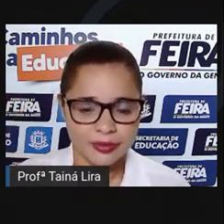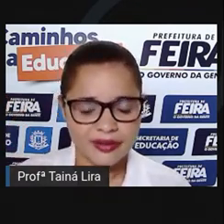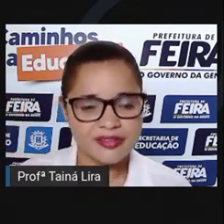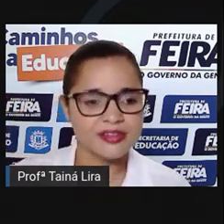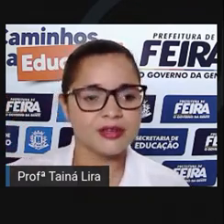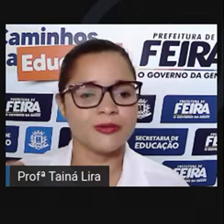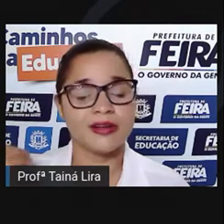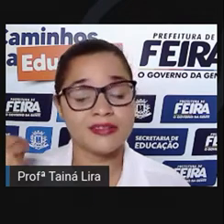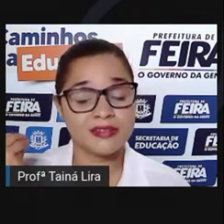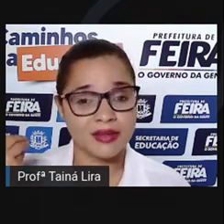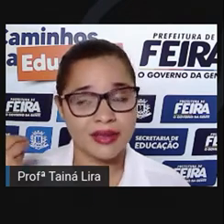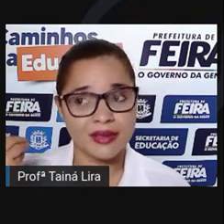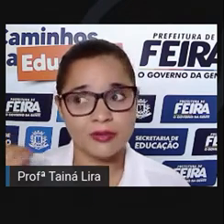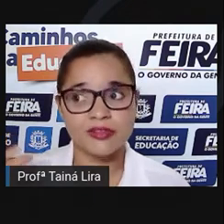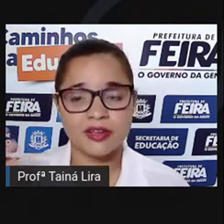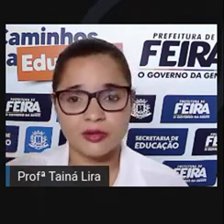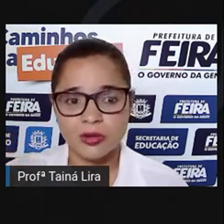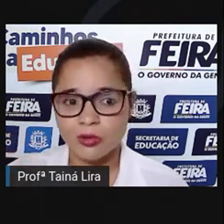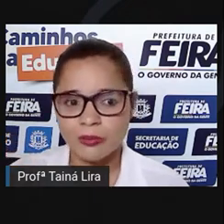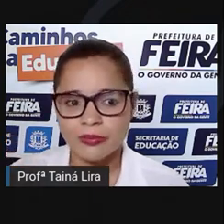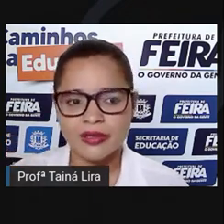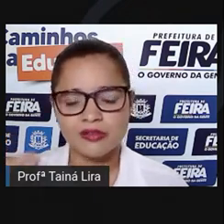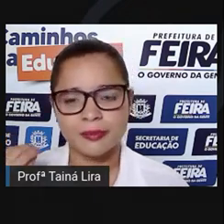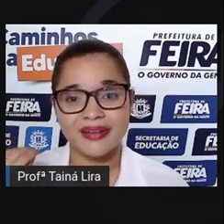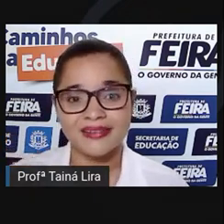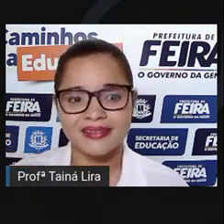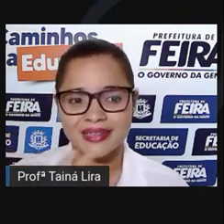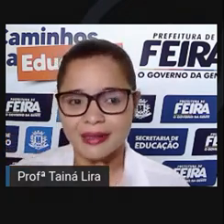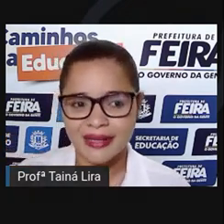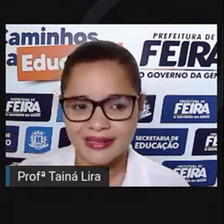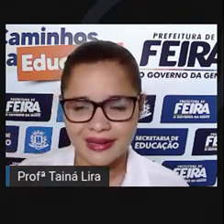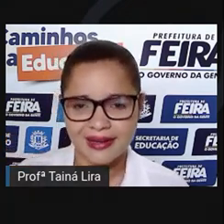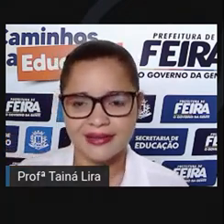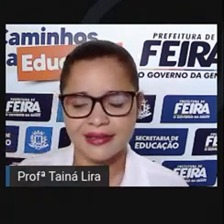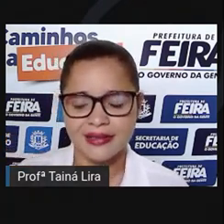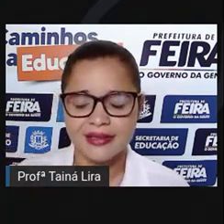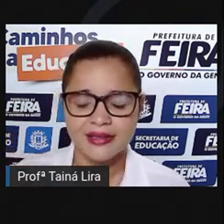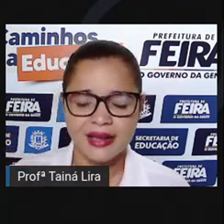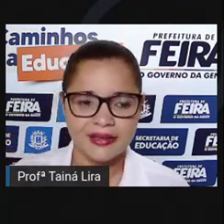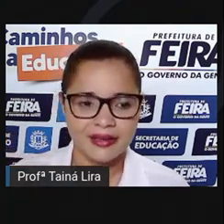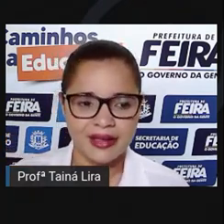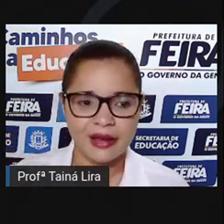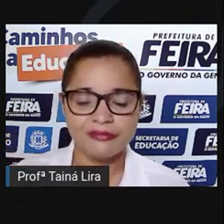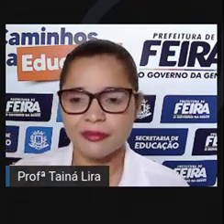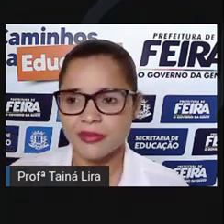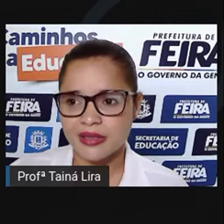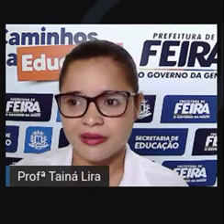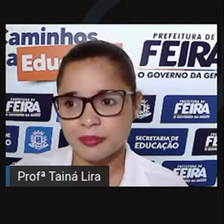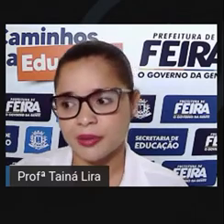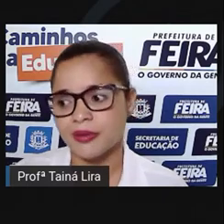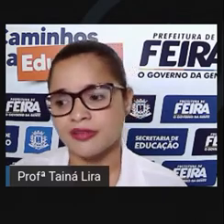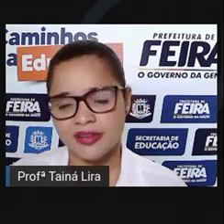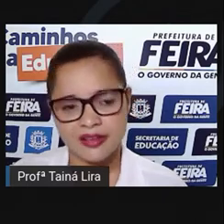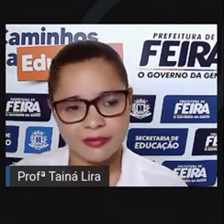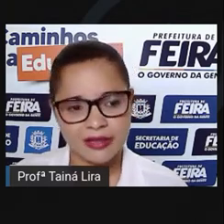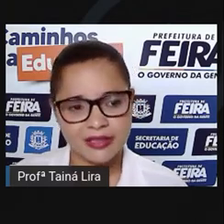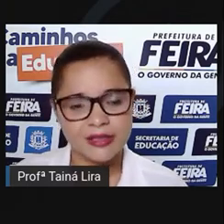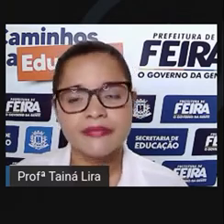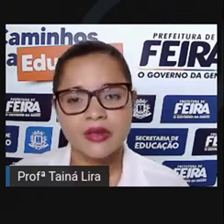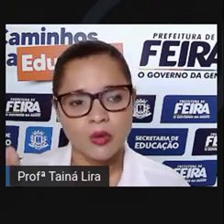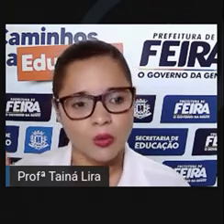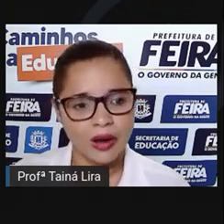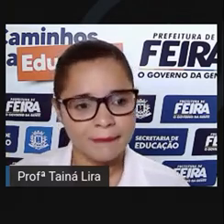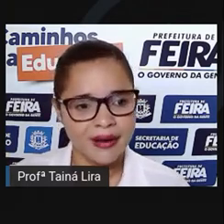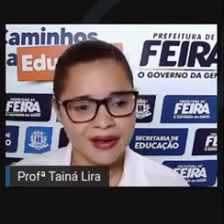aqui no Brasil ele é conseguiram documentos para trabalhar né é a família primeiro